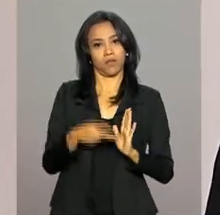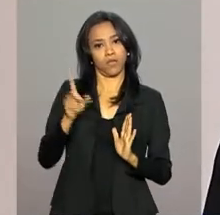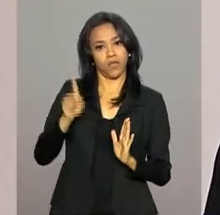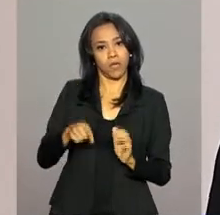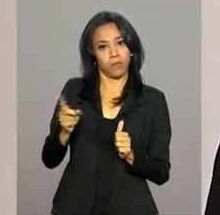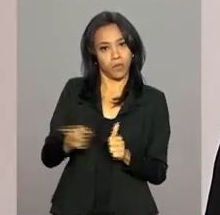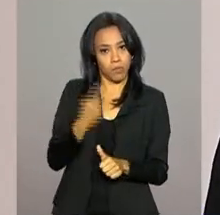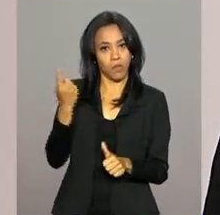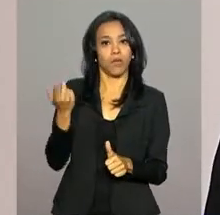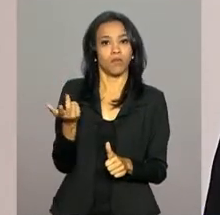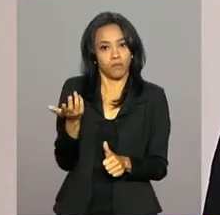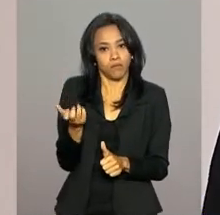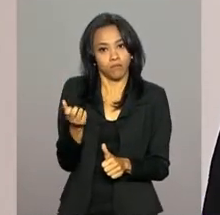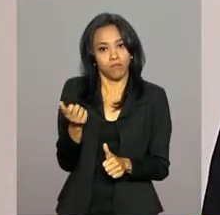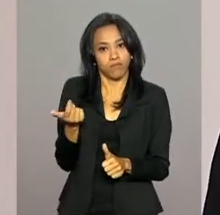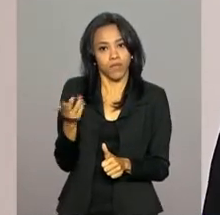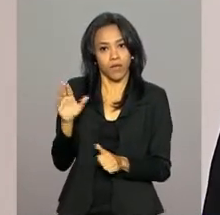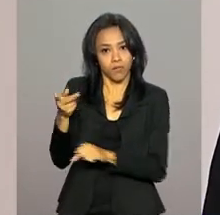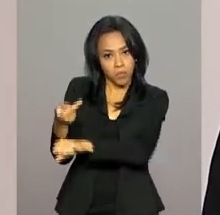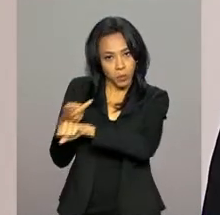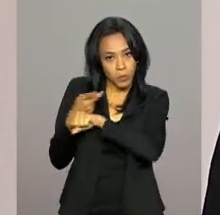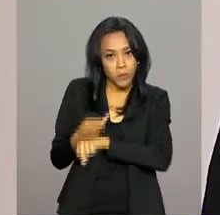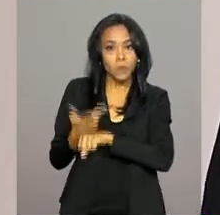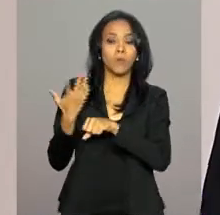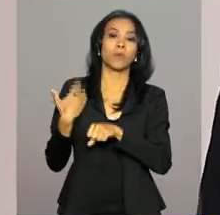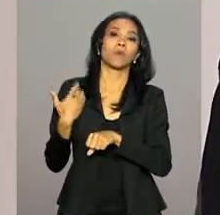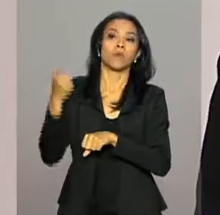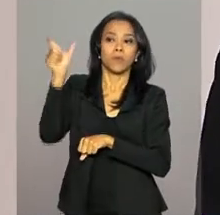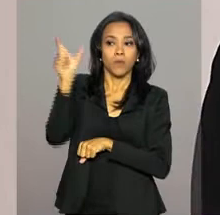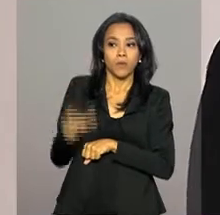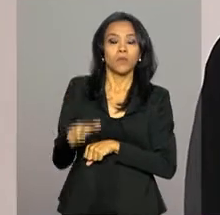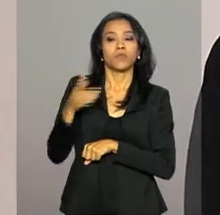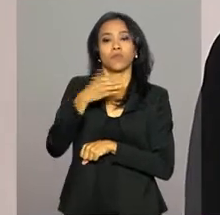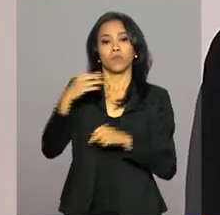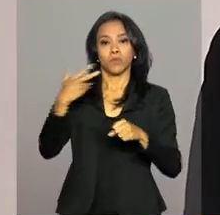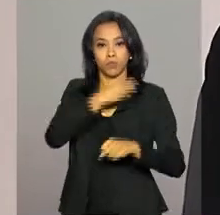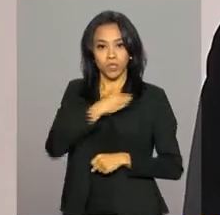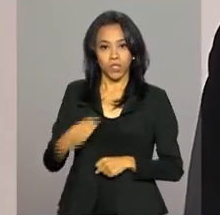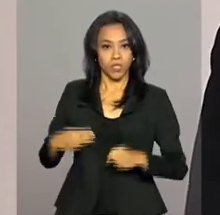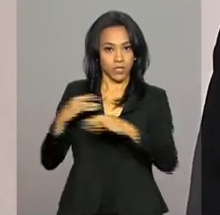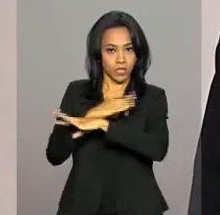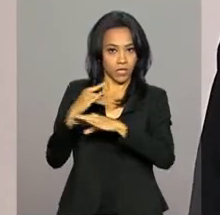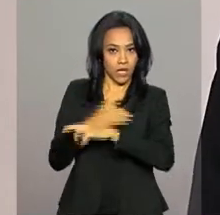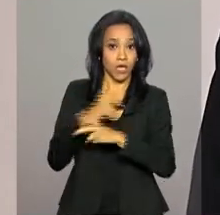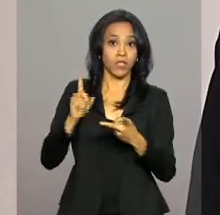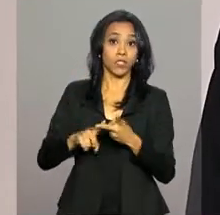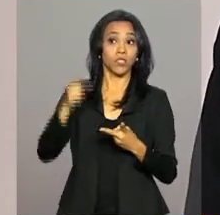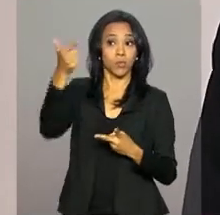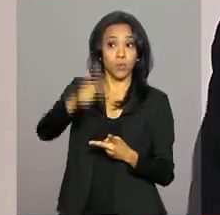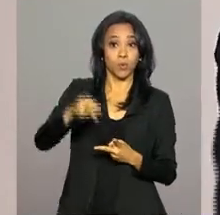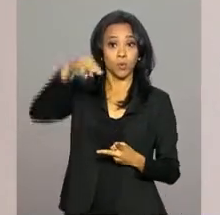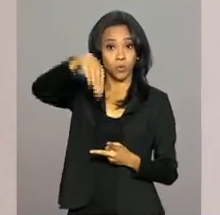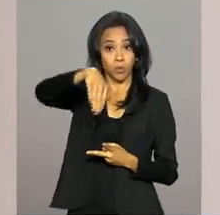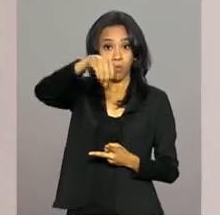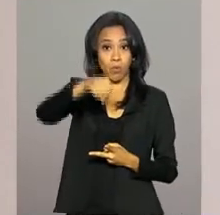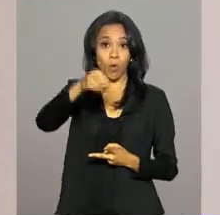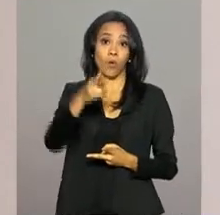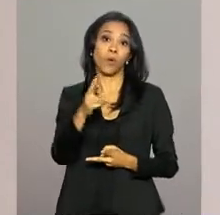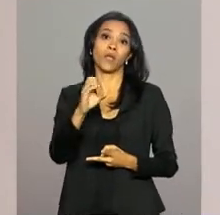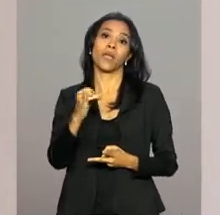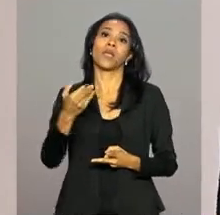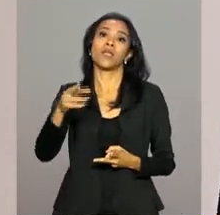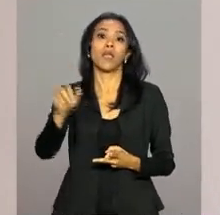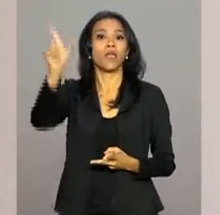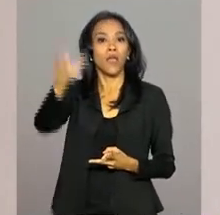da atuação do balde e do nelson souza moreira ea piauense do carlos henrique